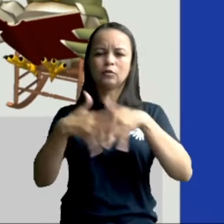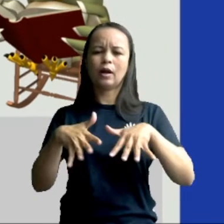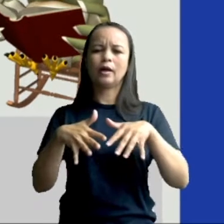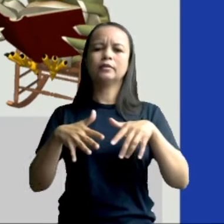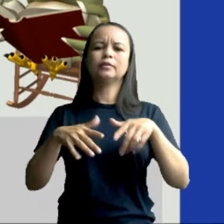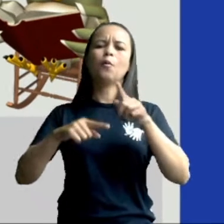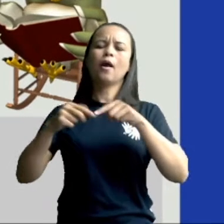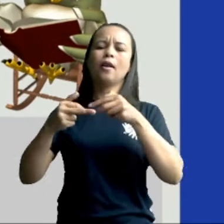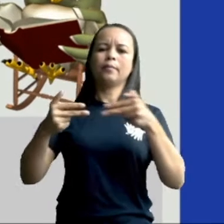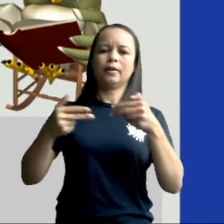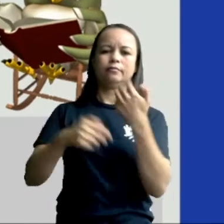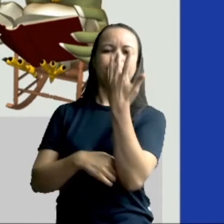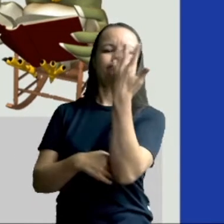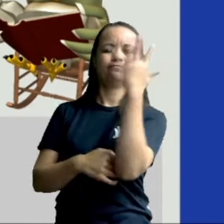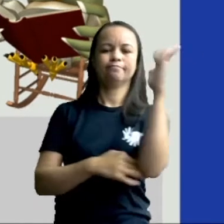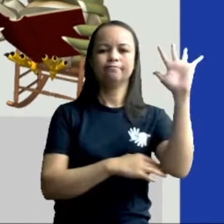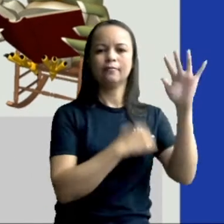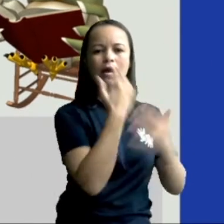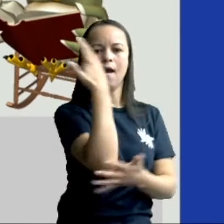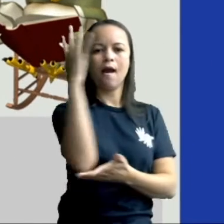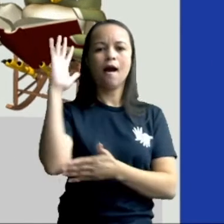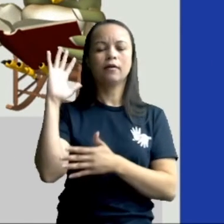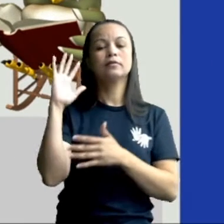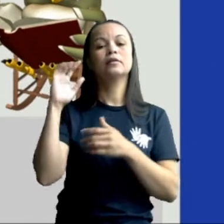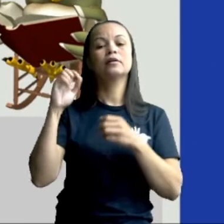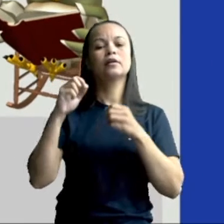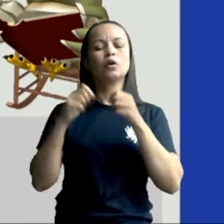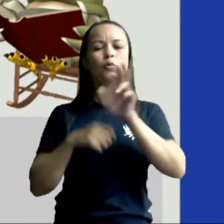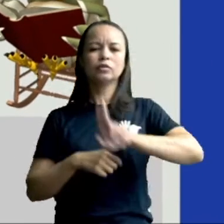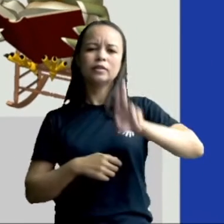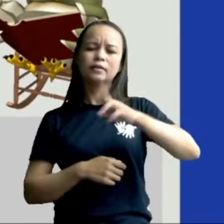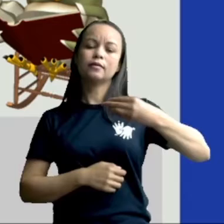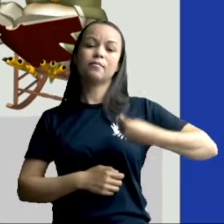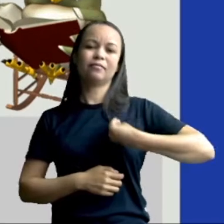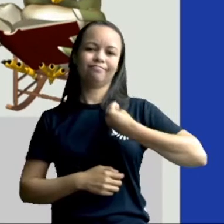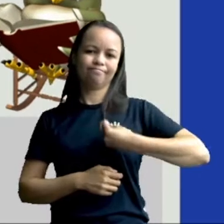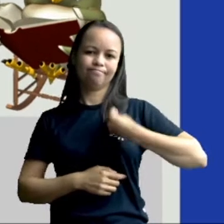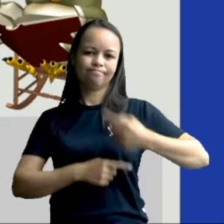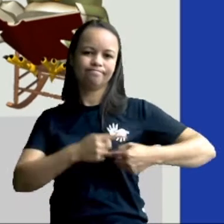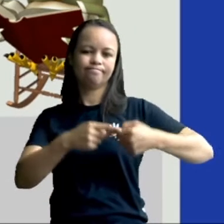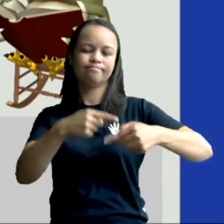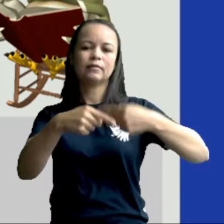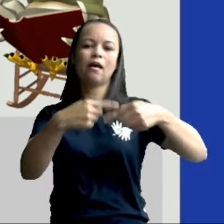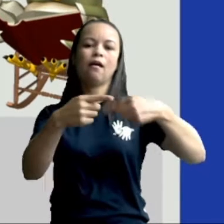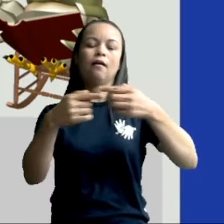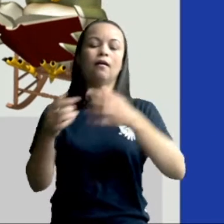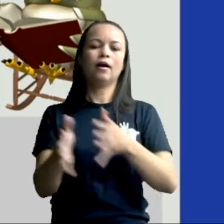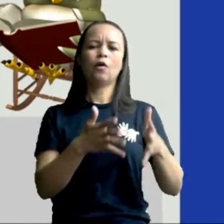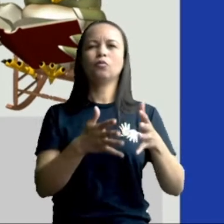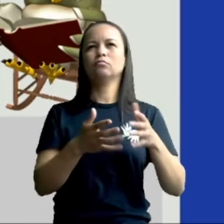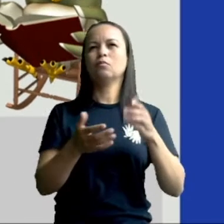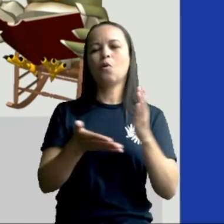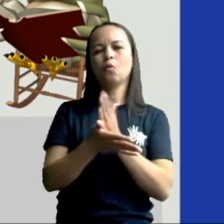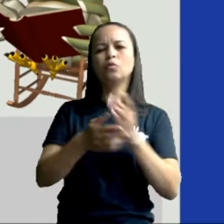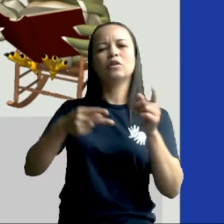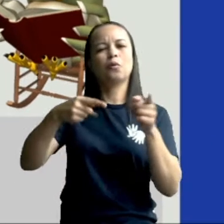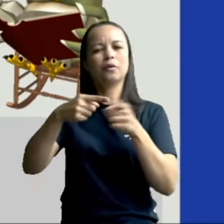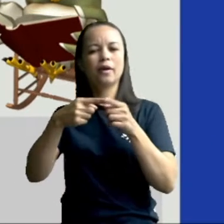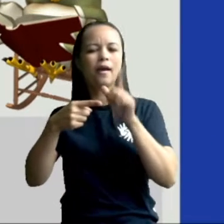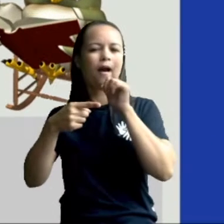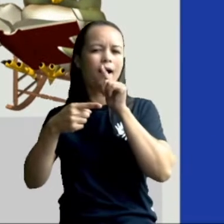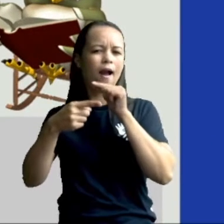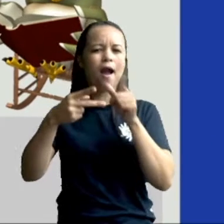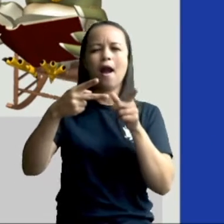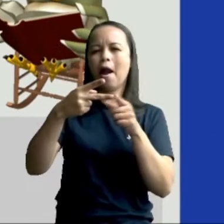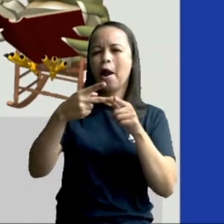da natureza que utilizamos para sobreviver. Alguns deles são a água, o